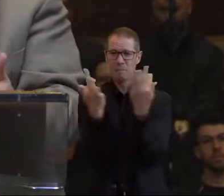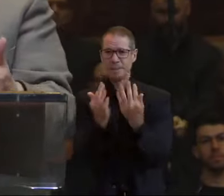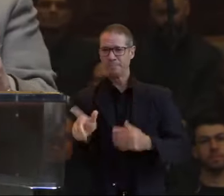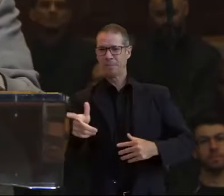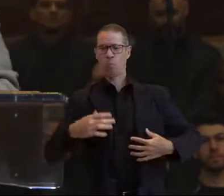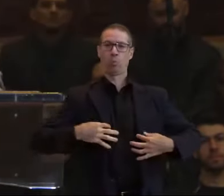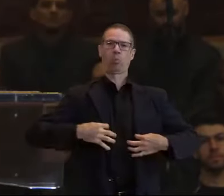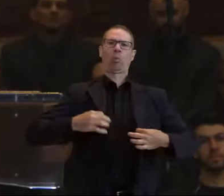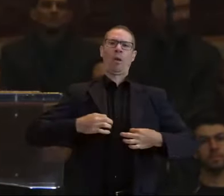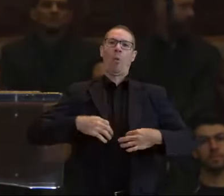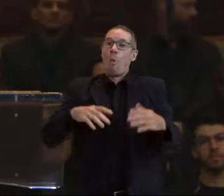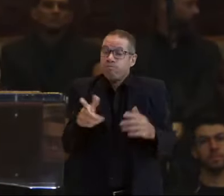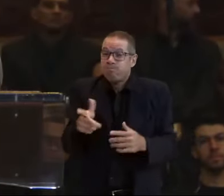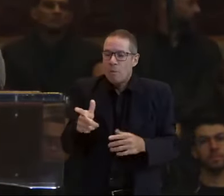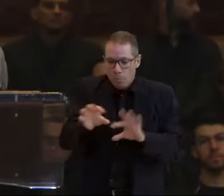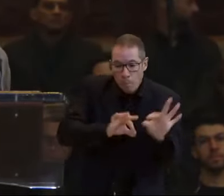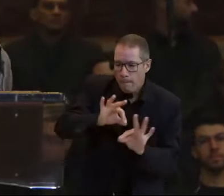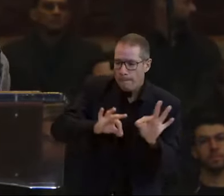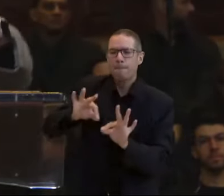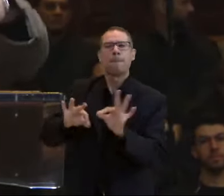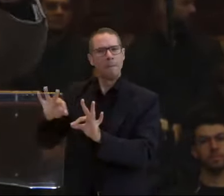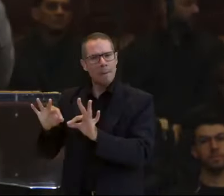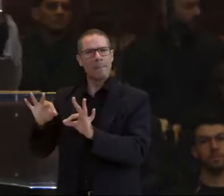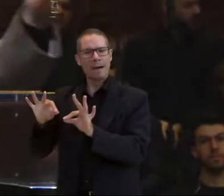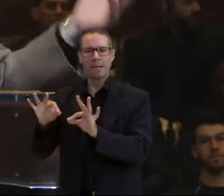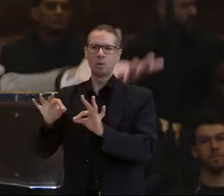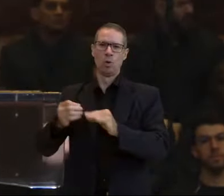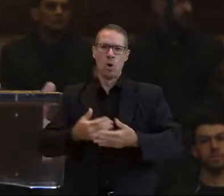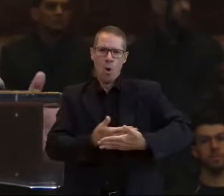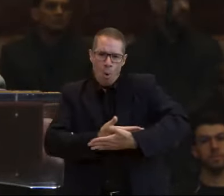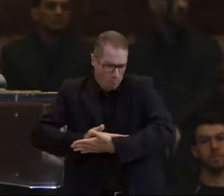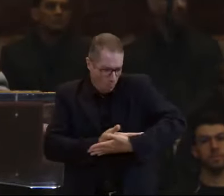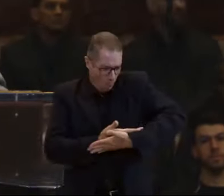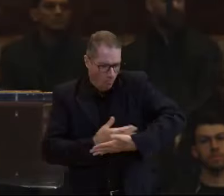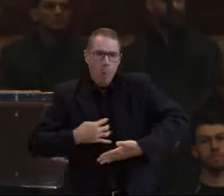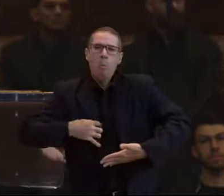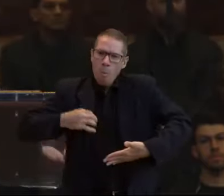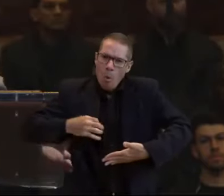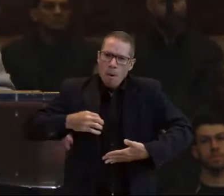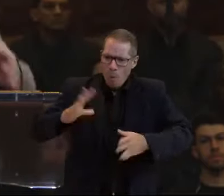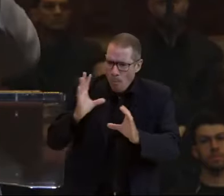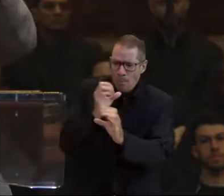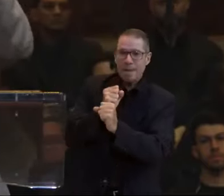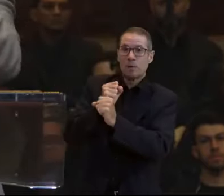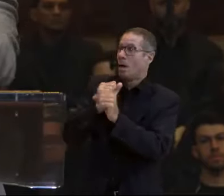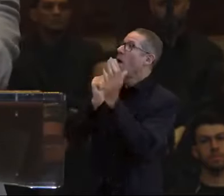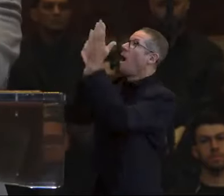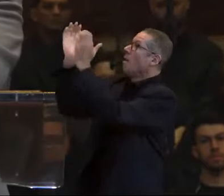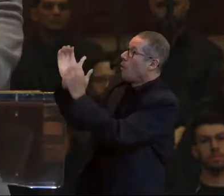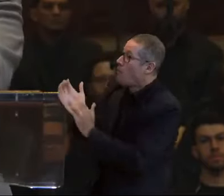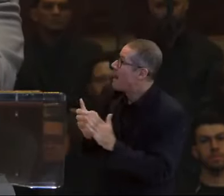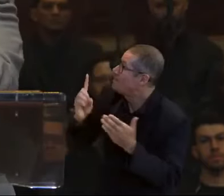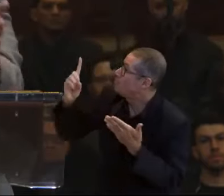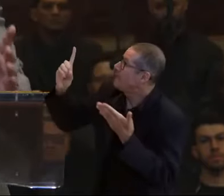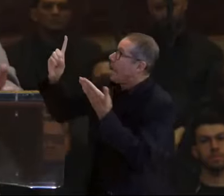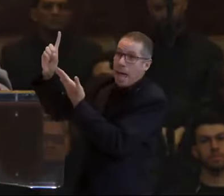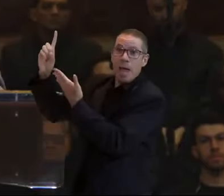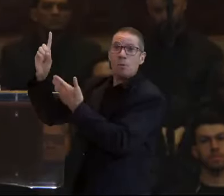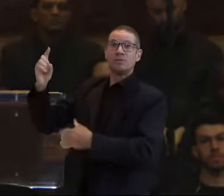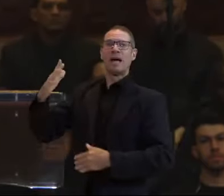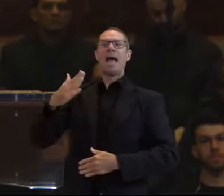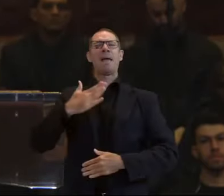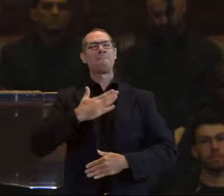têm roupas, preparando enxovais completos. Eu fico dizendo: louvado seja Deus, essa